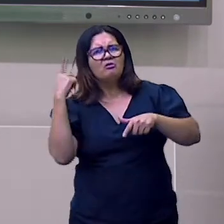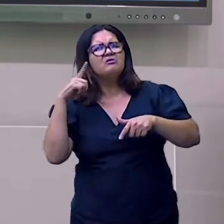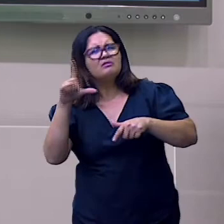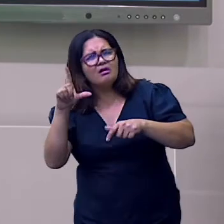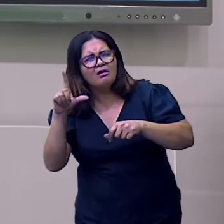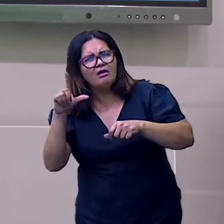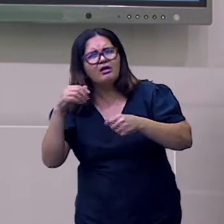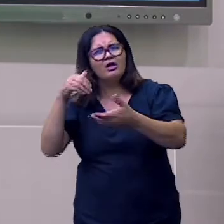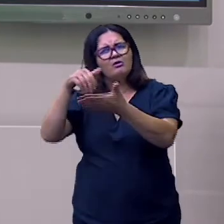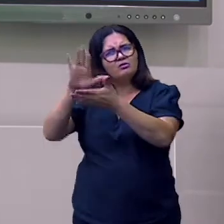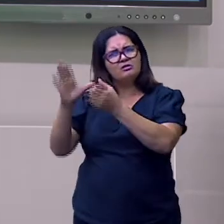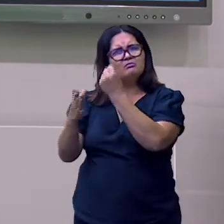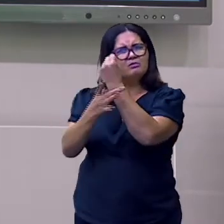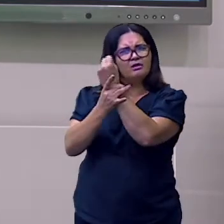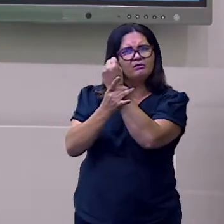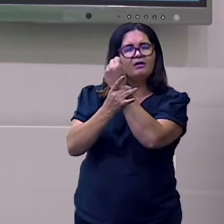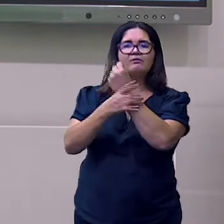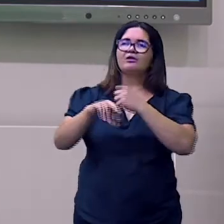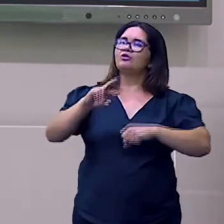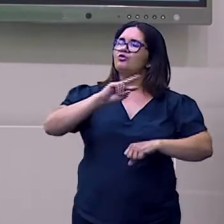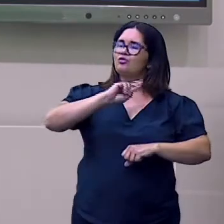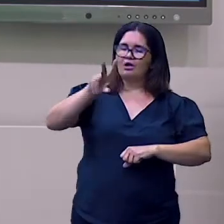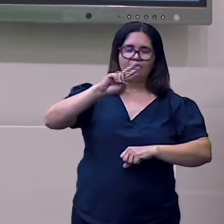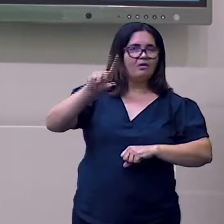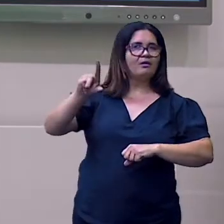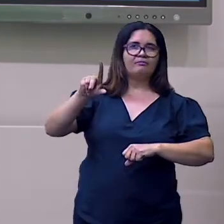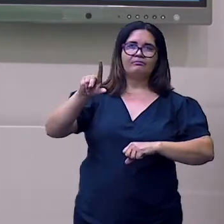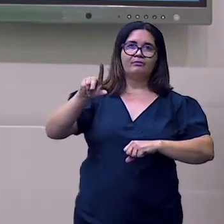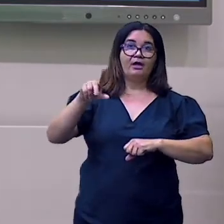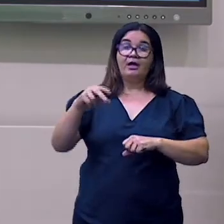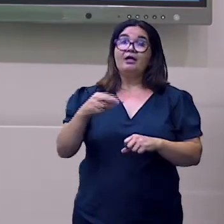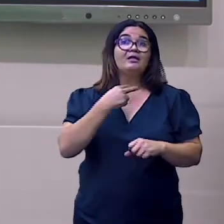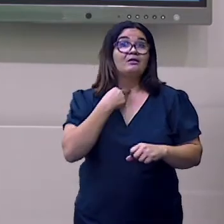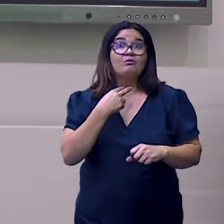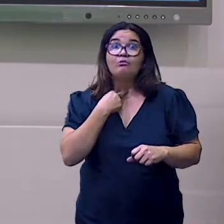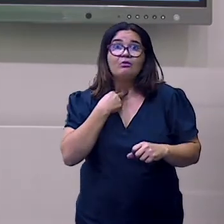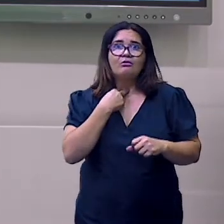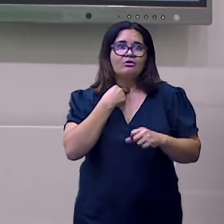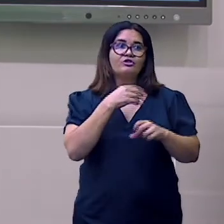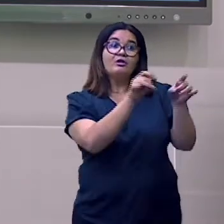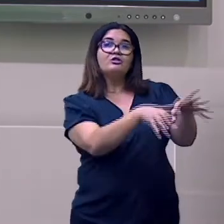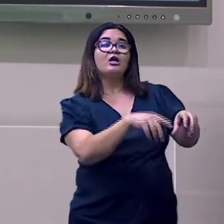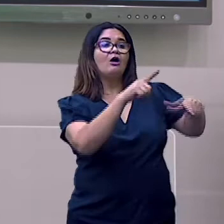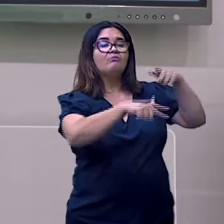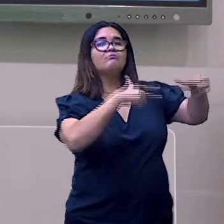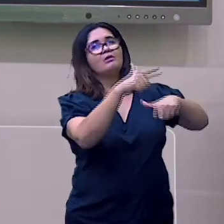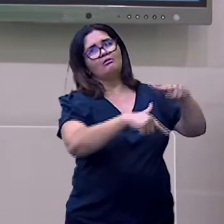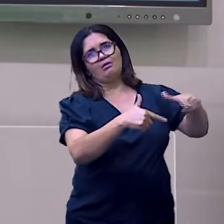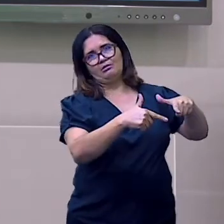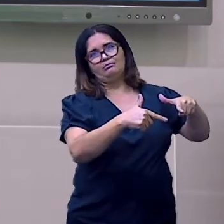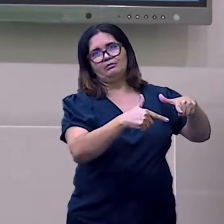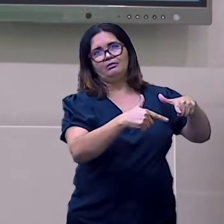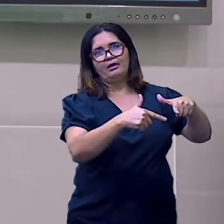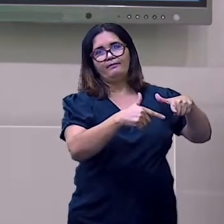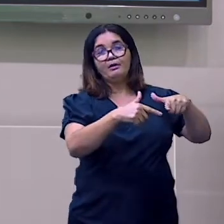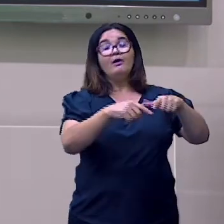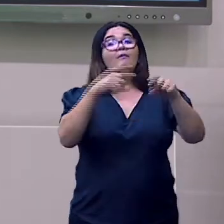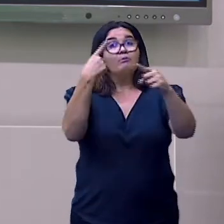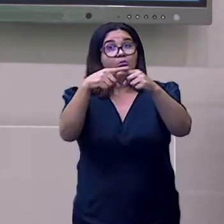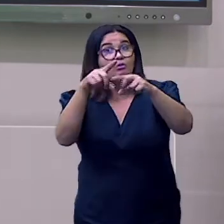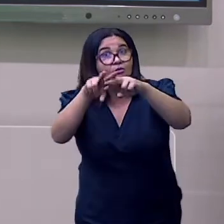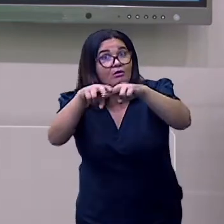por algum motivo, né, se por insatisfação no emprego, alguma coisa assim, você chegar a pedir